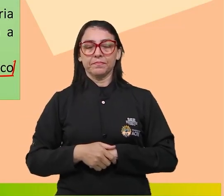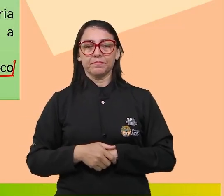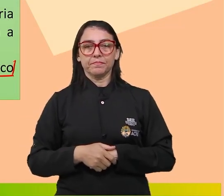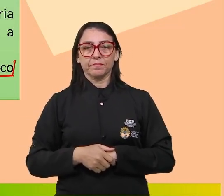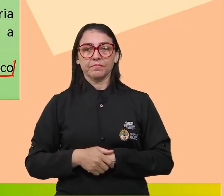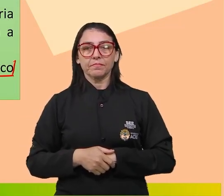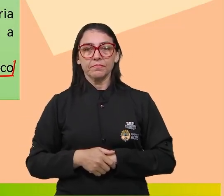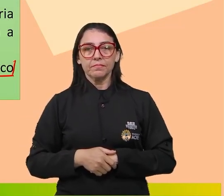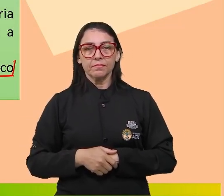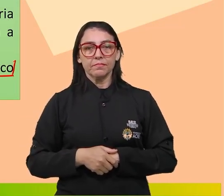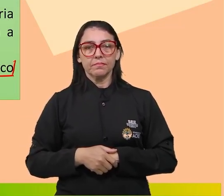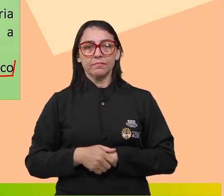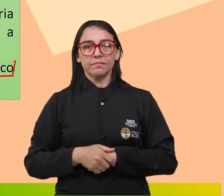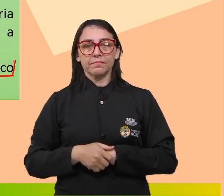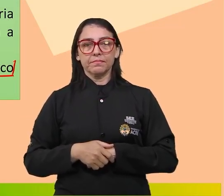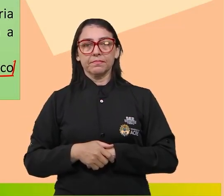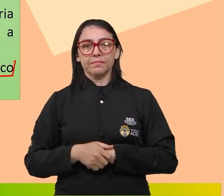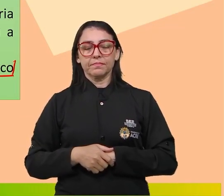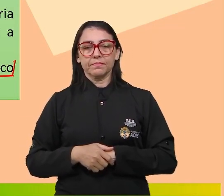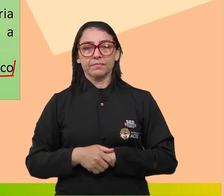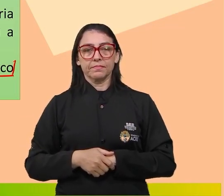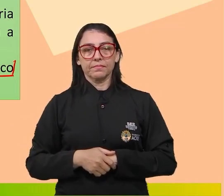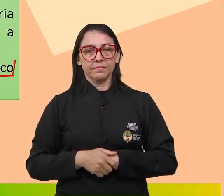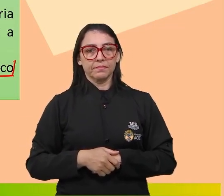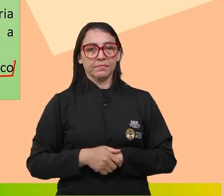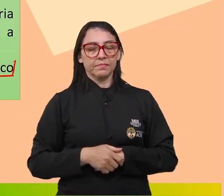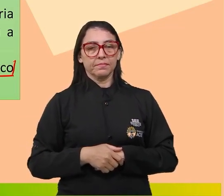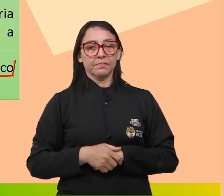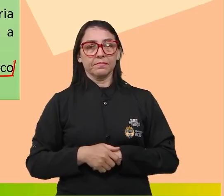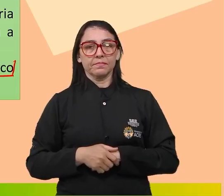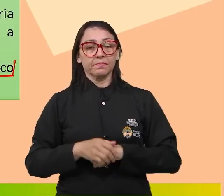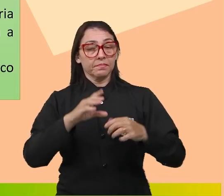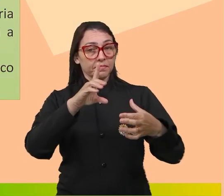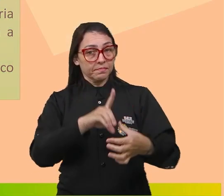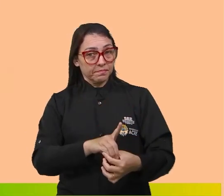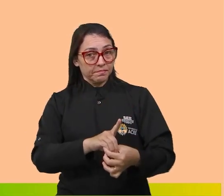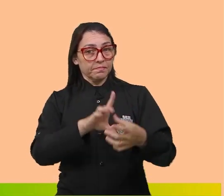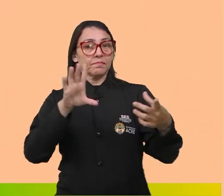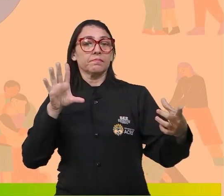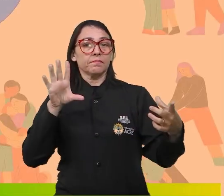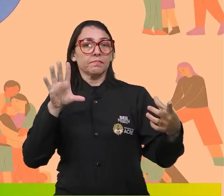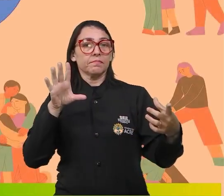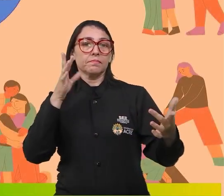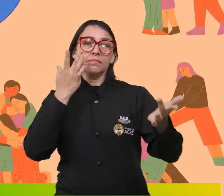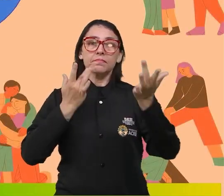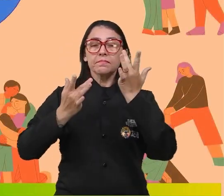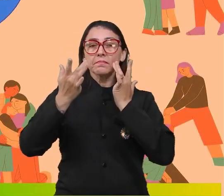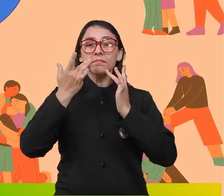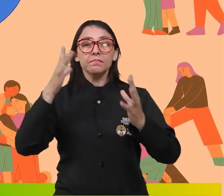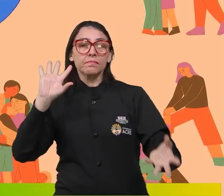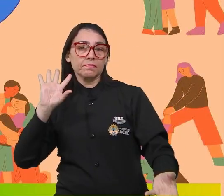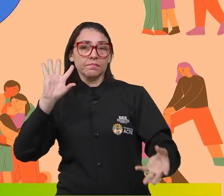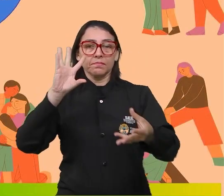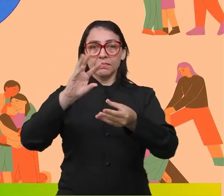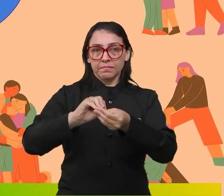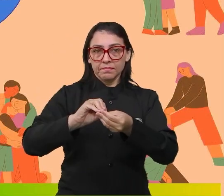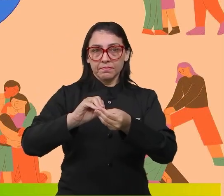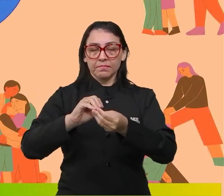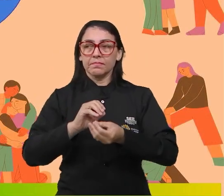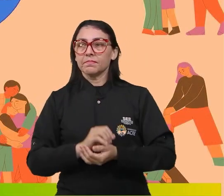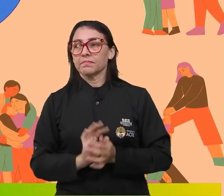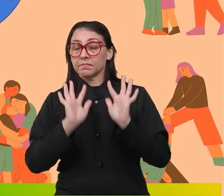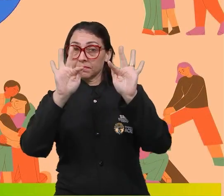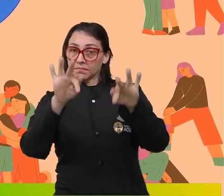alternativa correta, né? Falando aí sobre a democratização do teatro. Vamos aqui recapitular